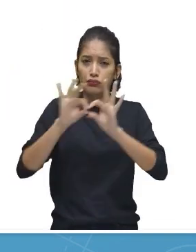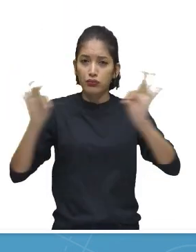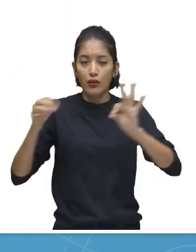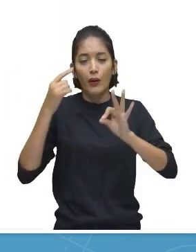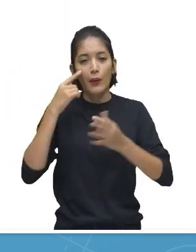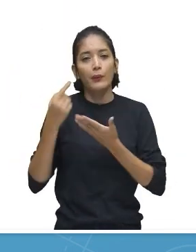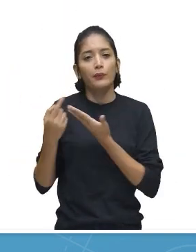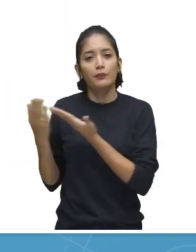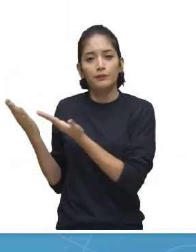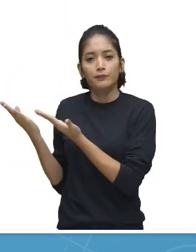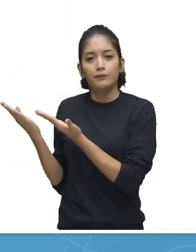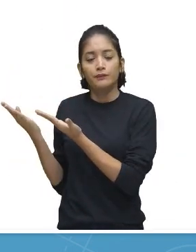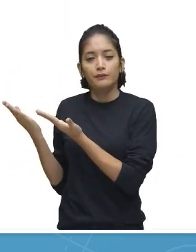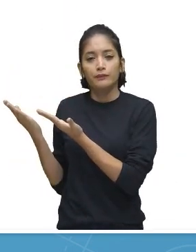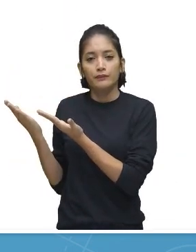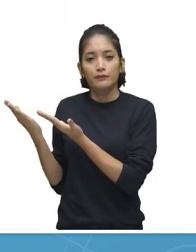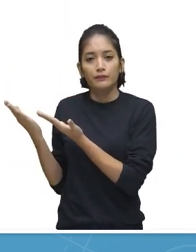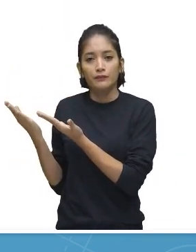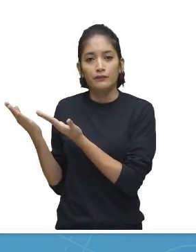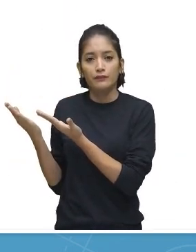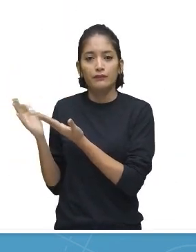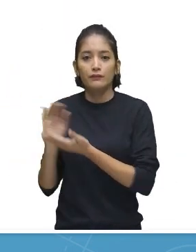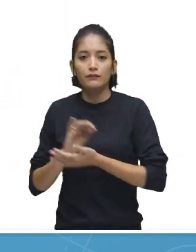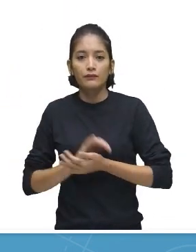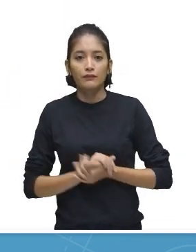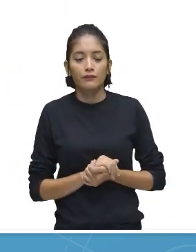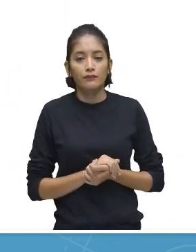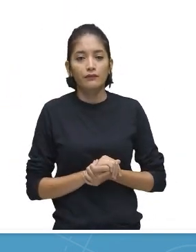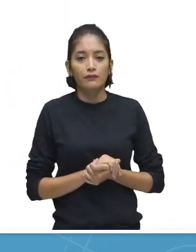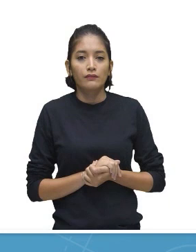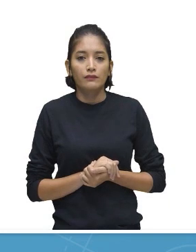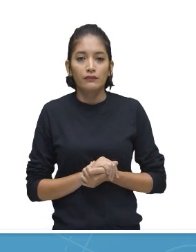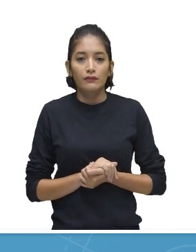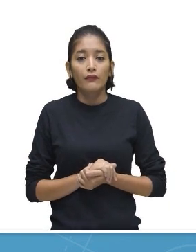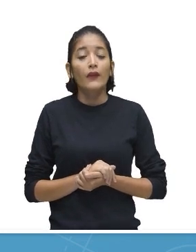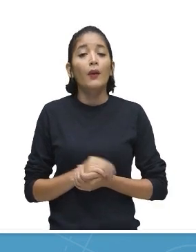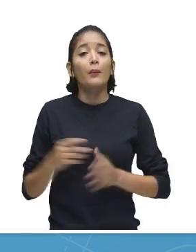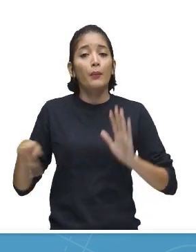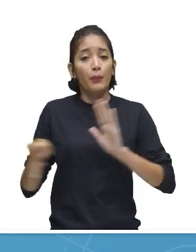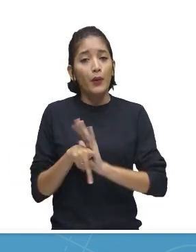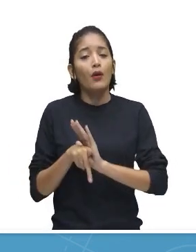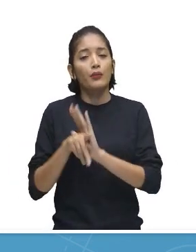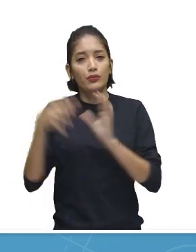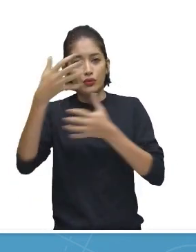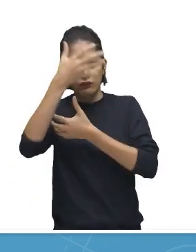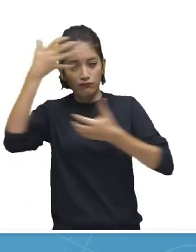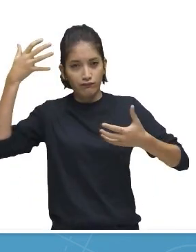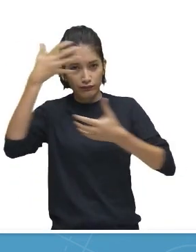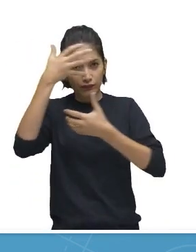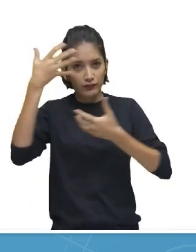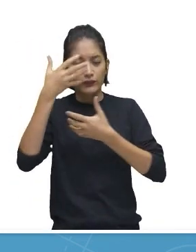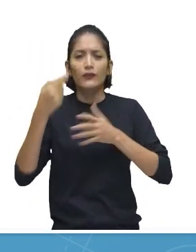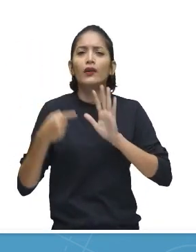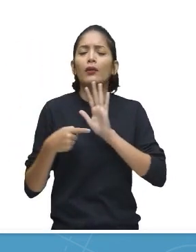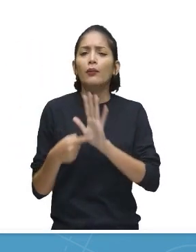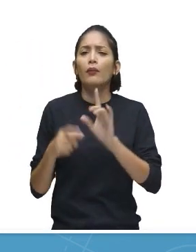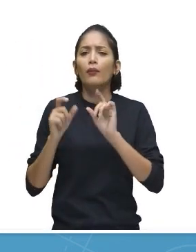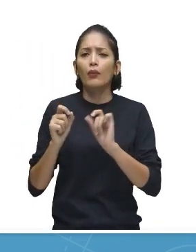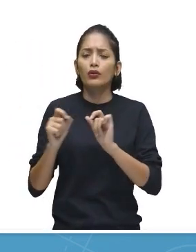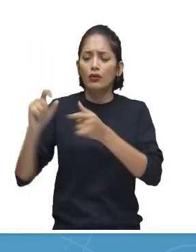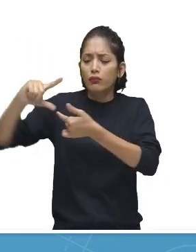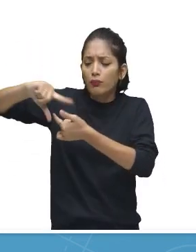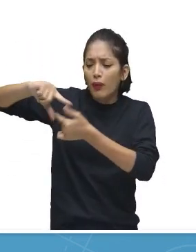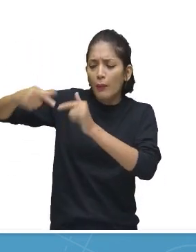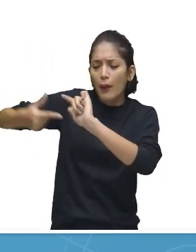vendo uma obra, Garota com Bandolim, certo? De Pablo Picasso. Aí você vê que ele geometrizou